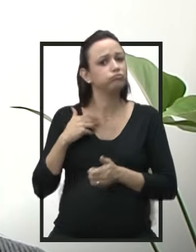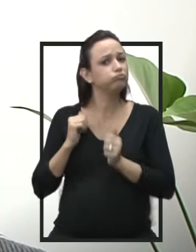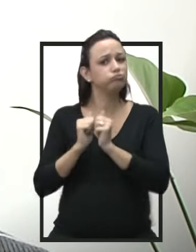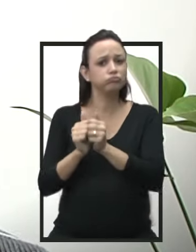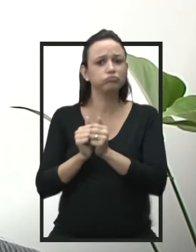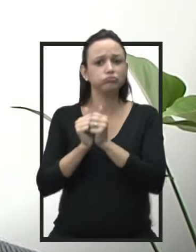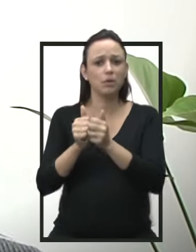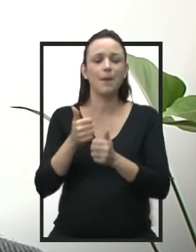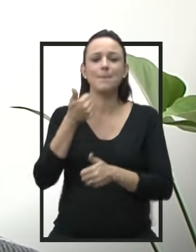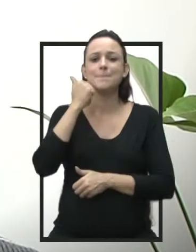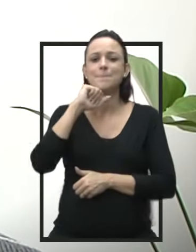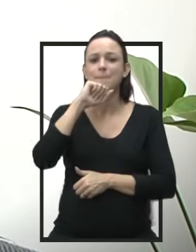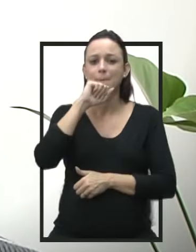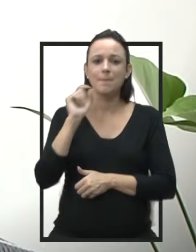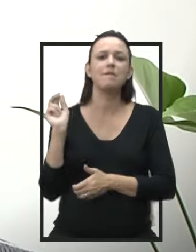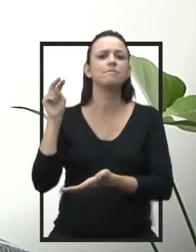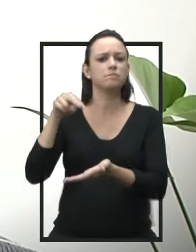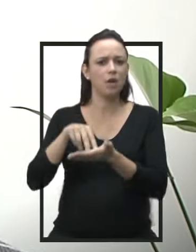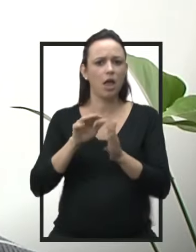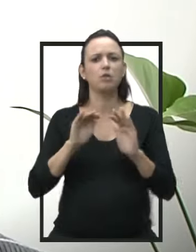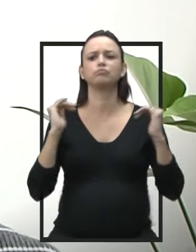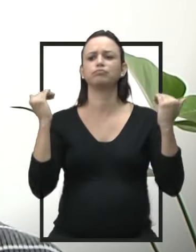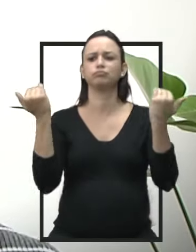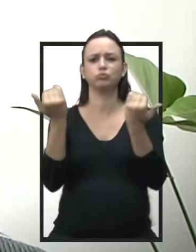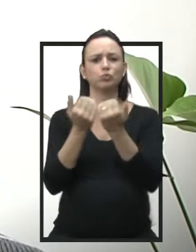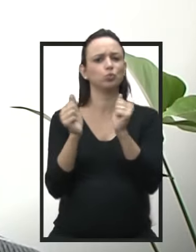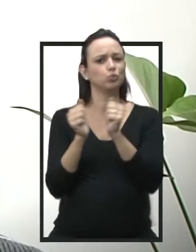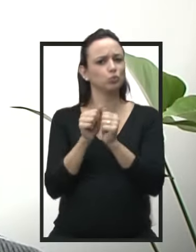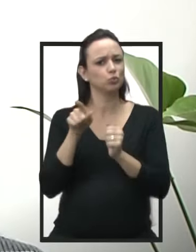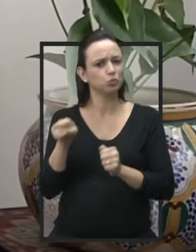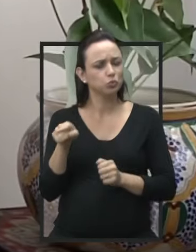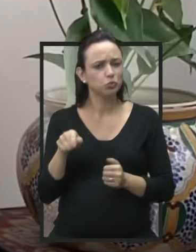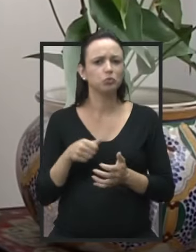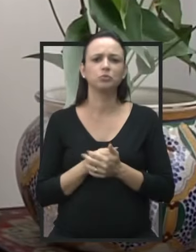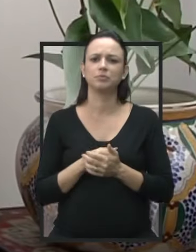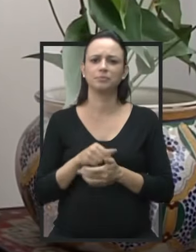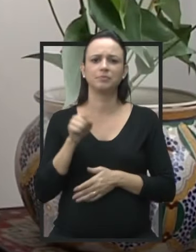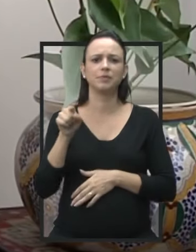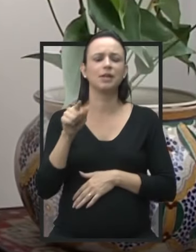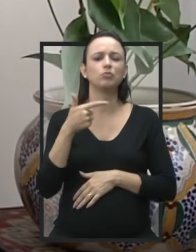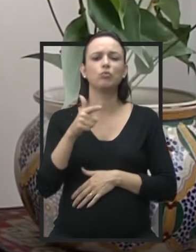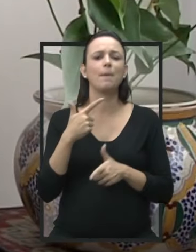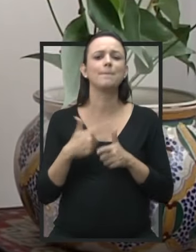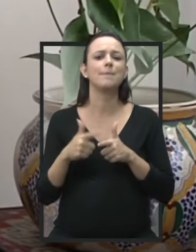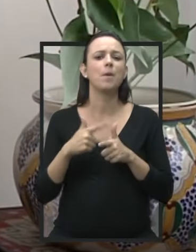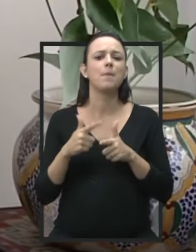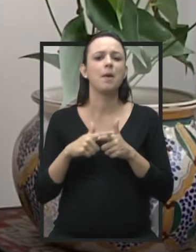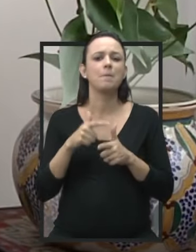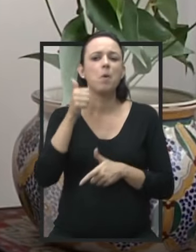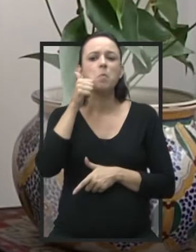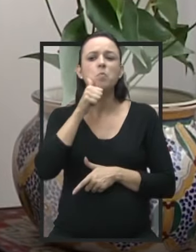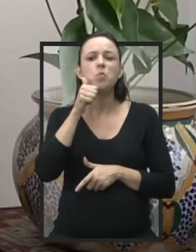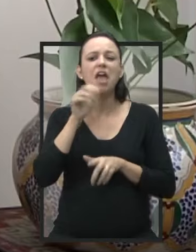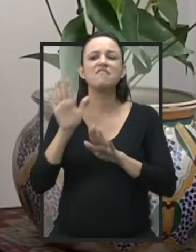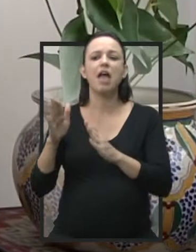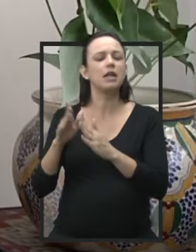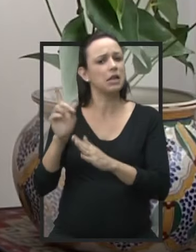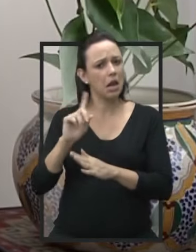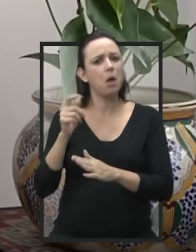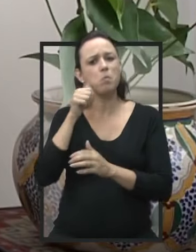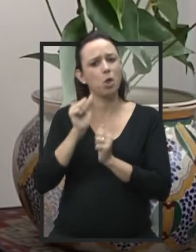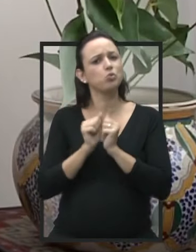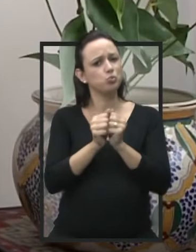E quando vinha, minha mãe ia em campo de futebol do estádio com ele. Então ele não tinha esse problema de que mulher podia fazer